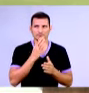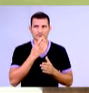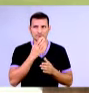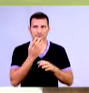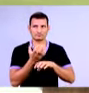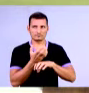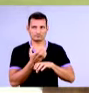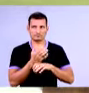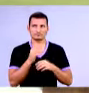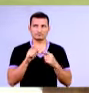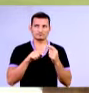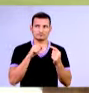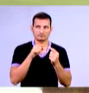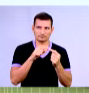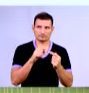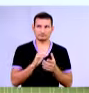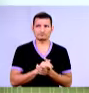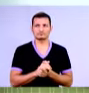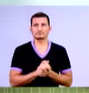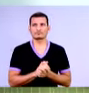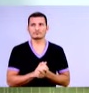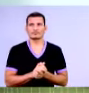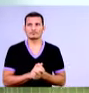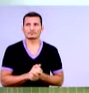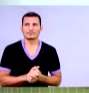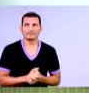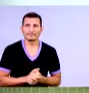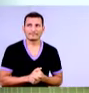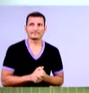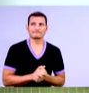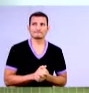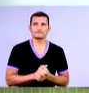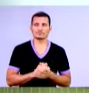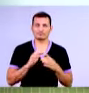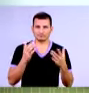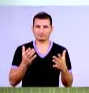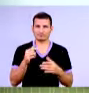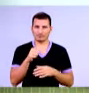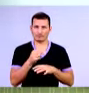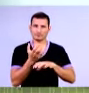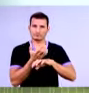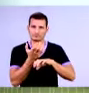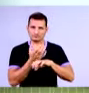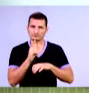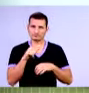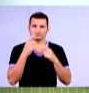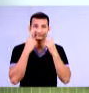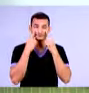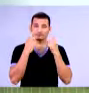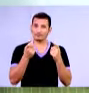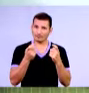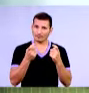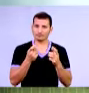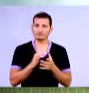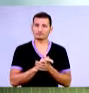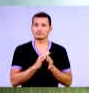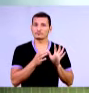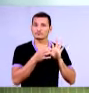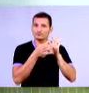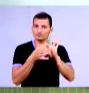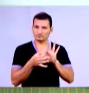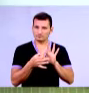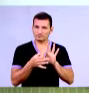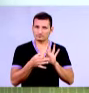objetivos, passo para o professor. Então, essa disciplina é uma disciplina muito interessante, né, no contexto do